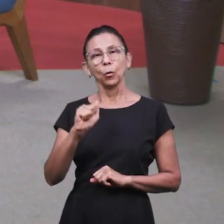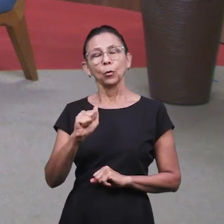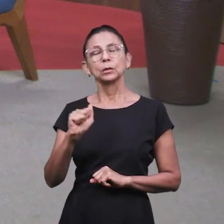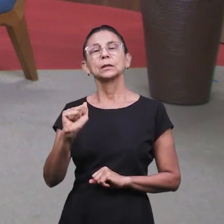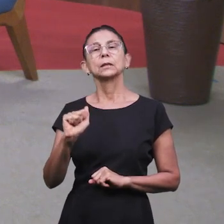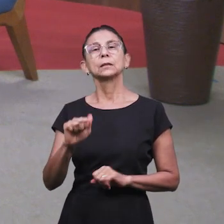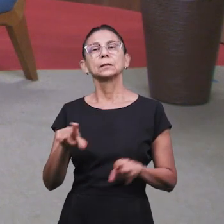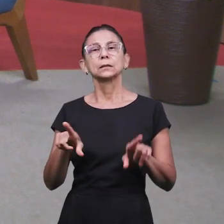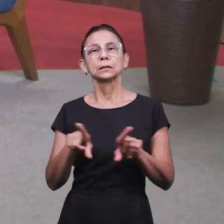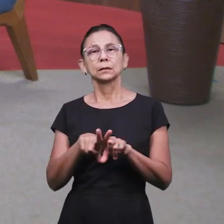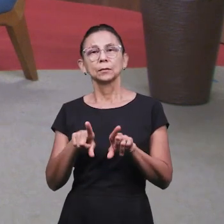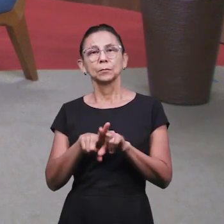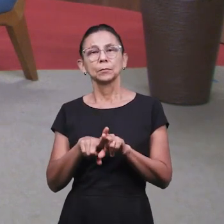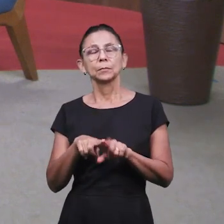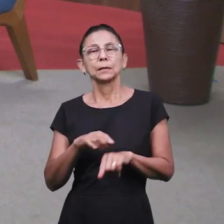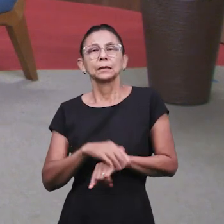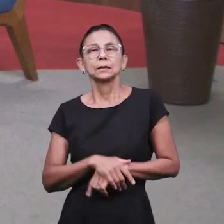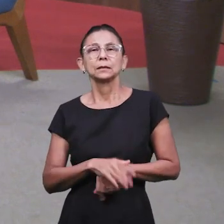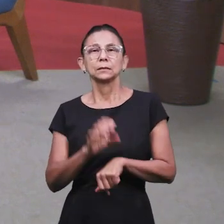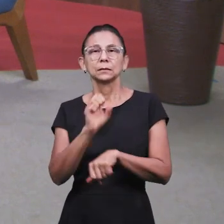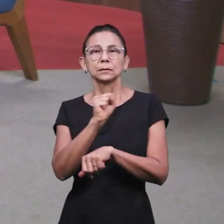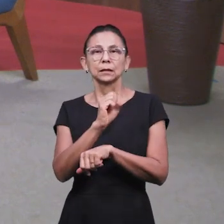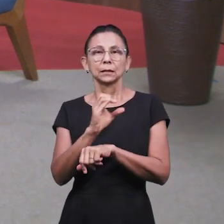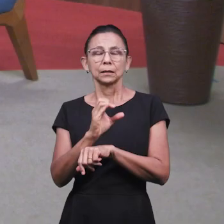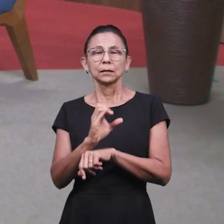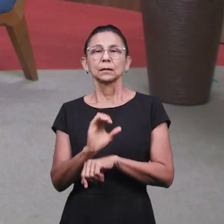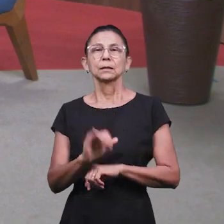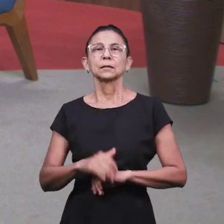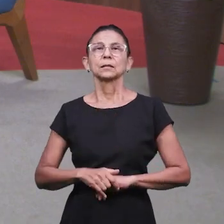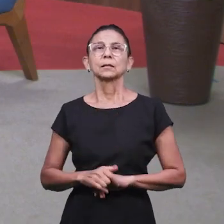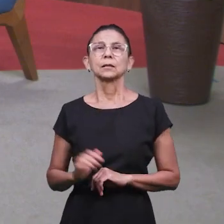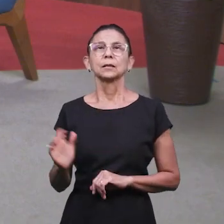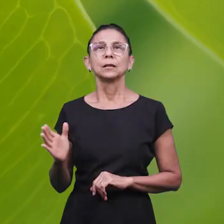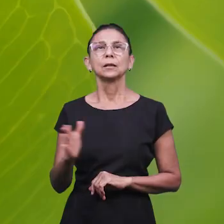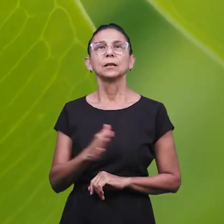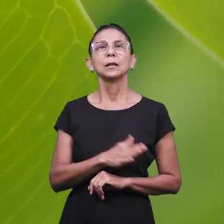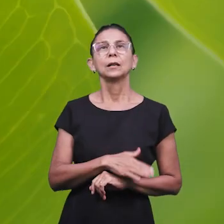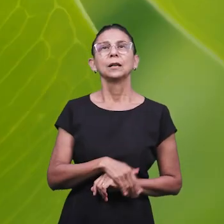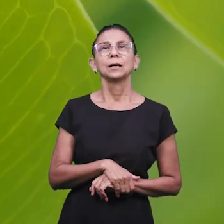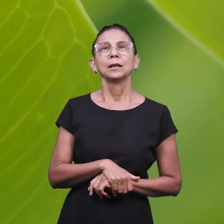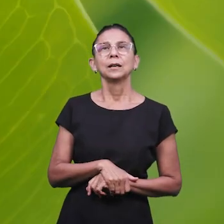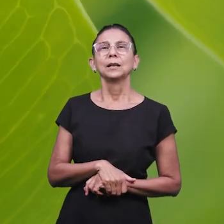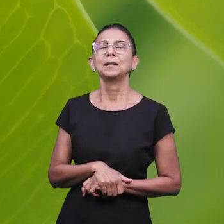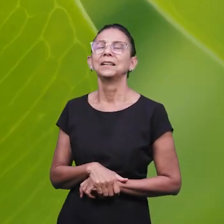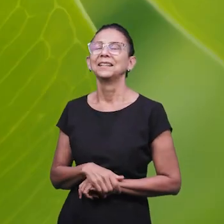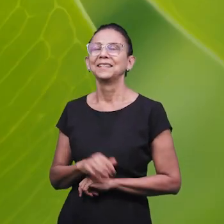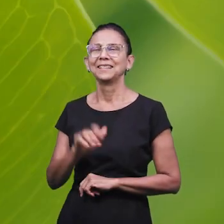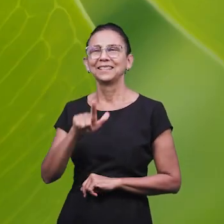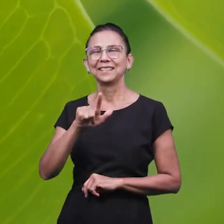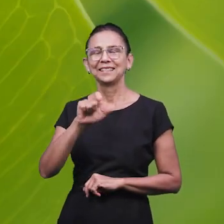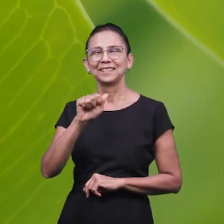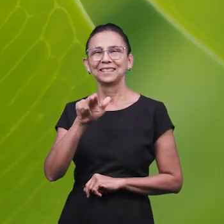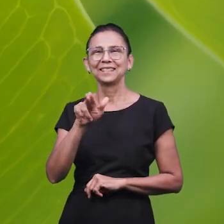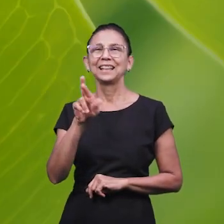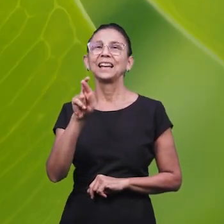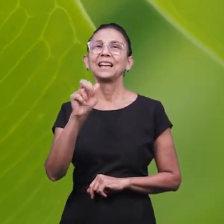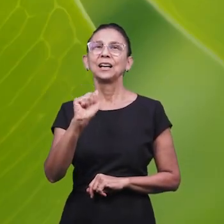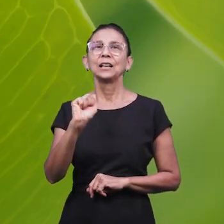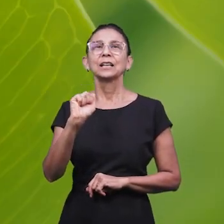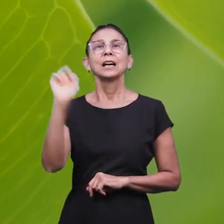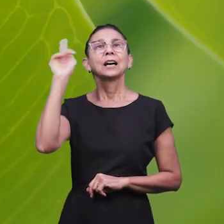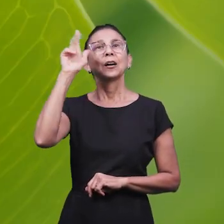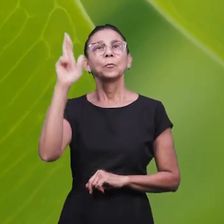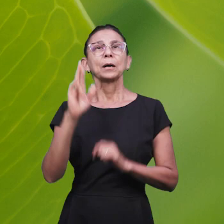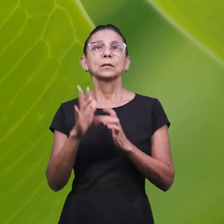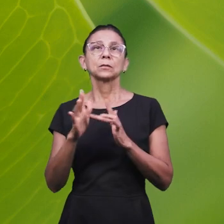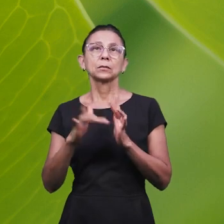que é de Santo Amaro da Imperatriz, em Santa Catarina. Vamos assistir. Oi, irmãos, eu sou a Laura, a paz do